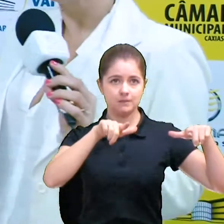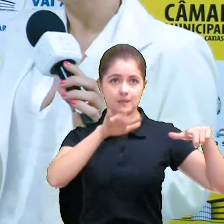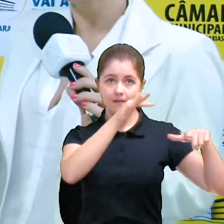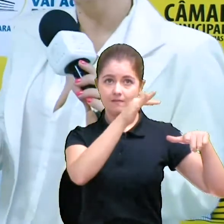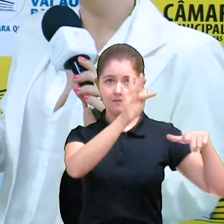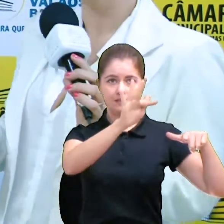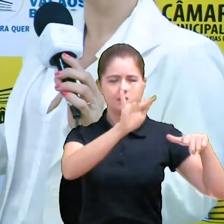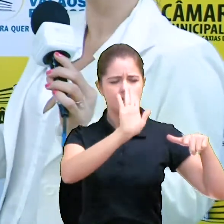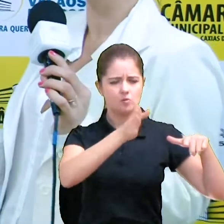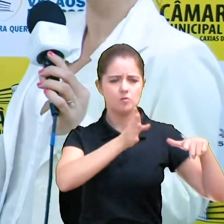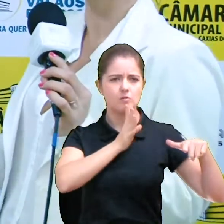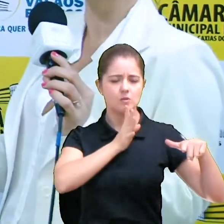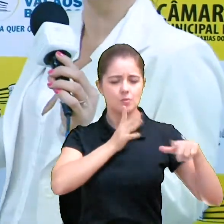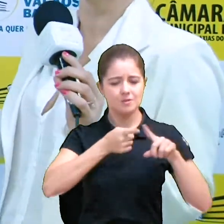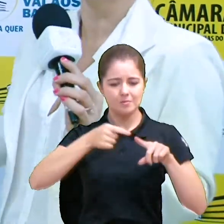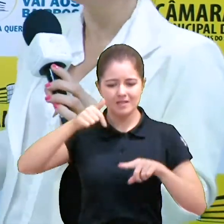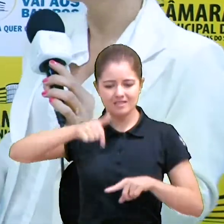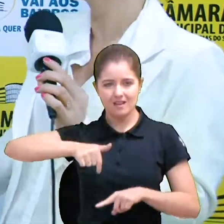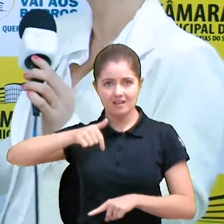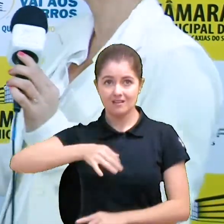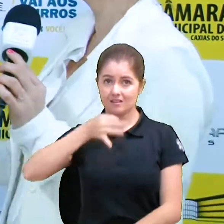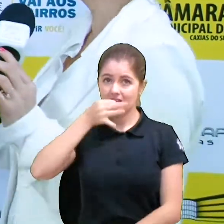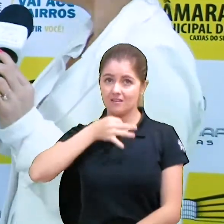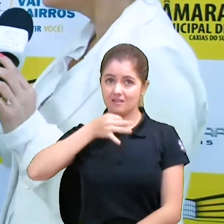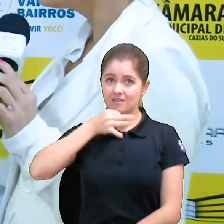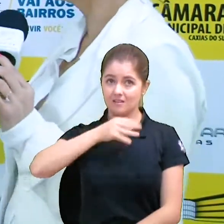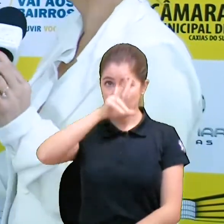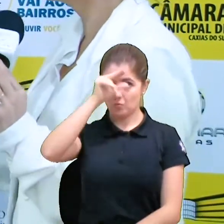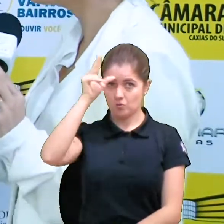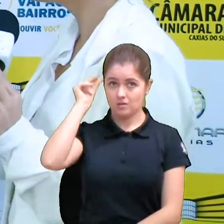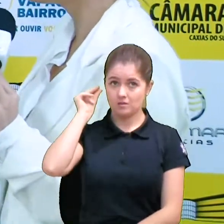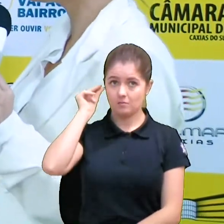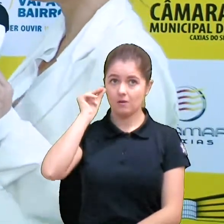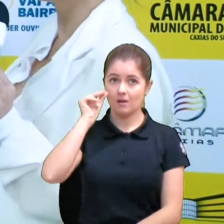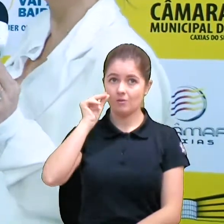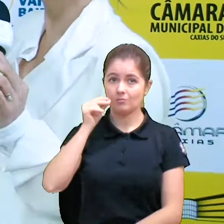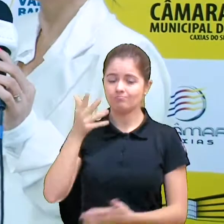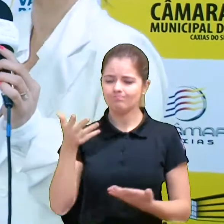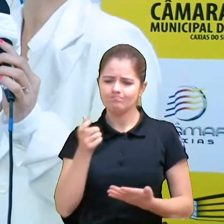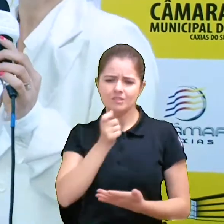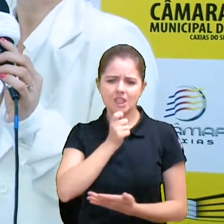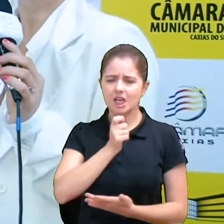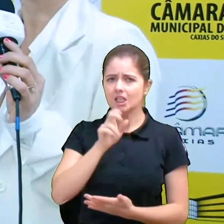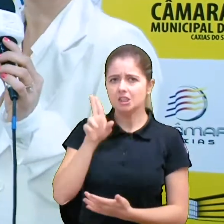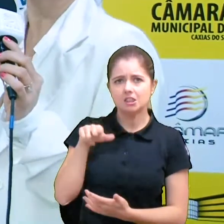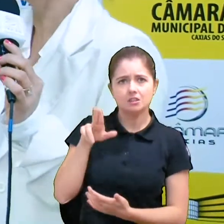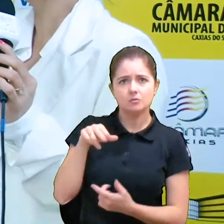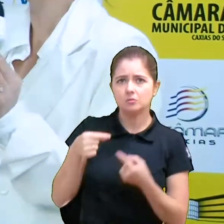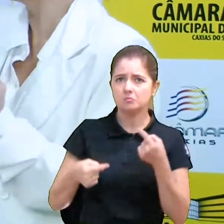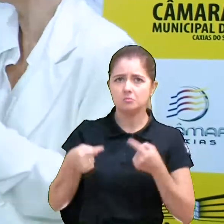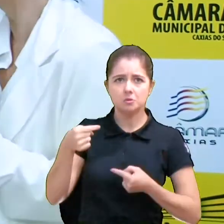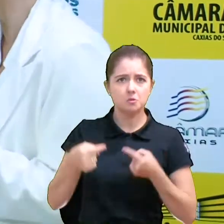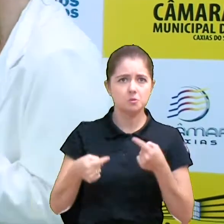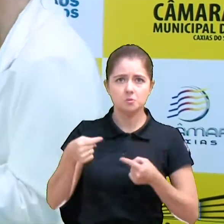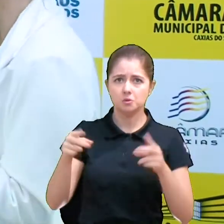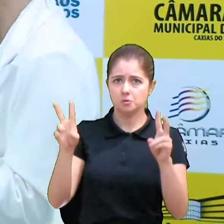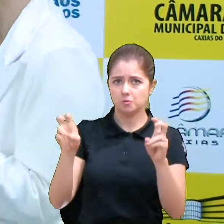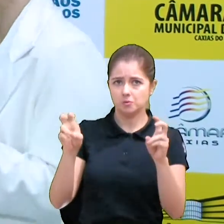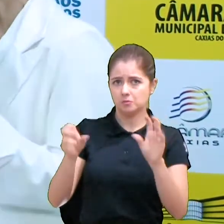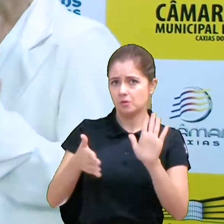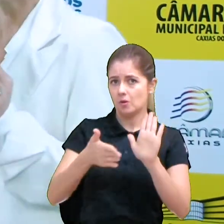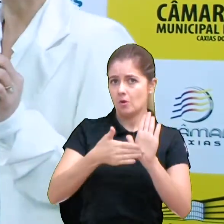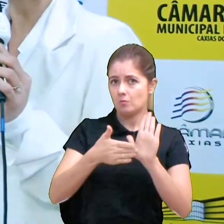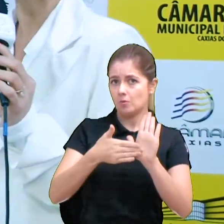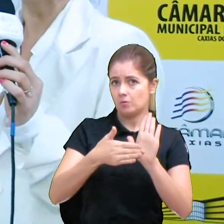mas para nós aqui no cenário municipal ainda não tinha sido, enfim, trazido como uma proposta,